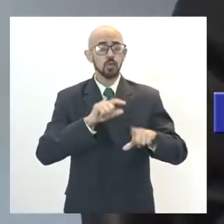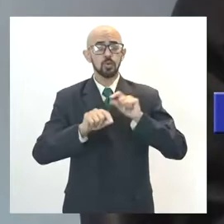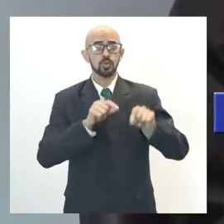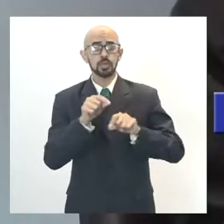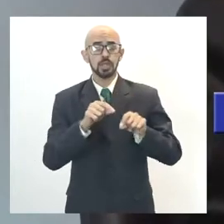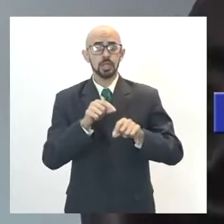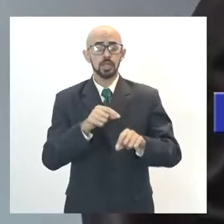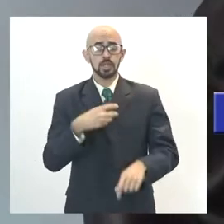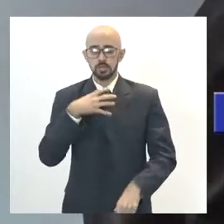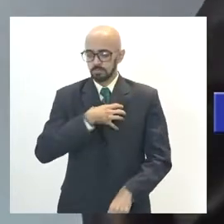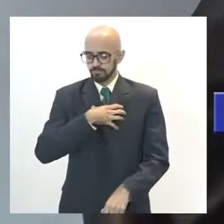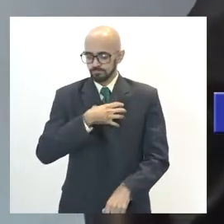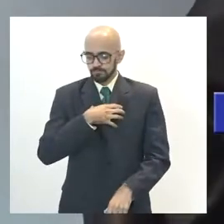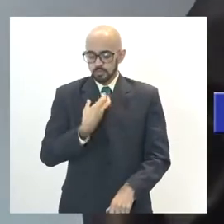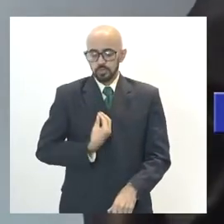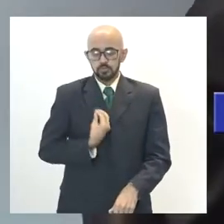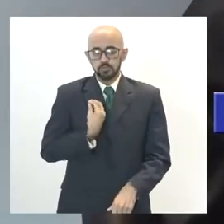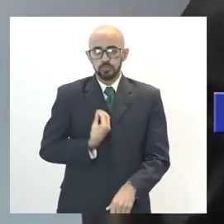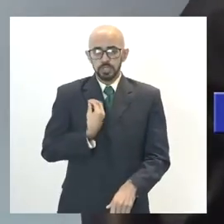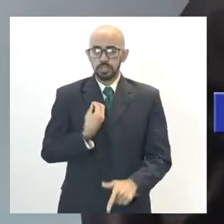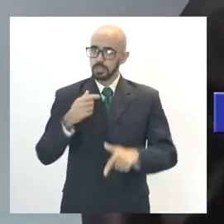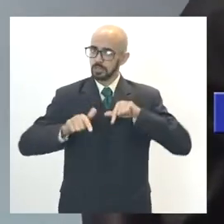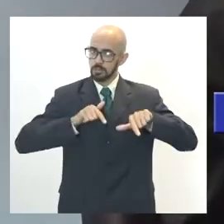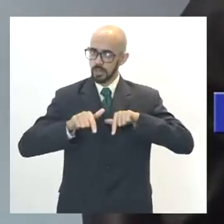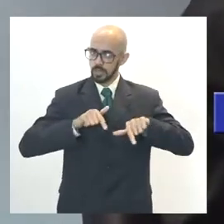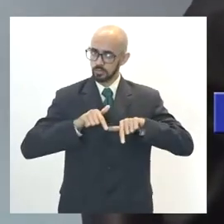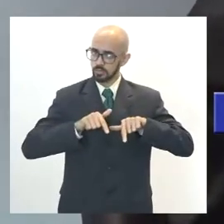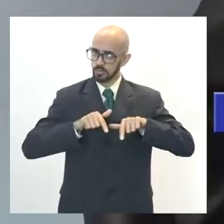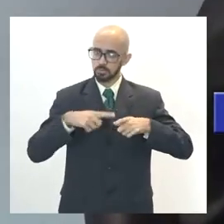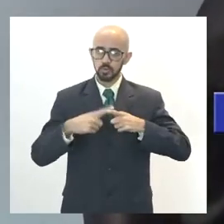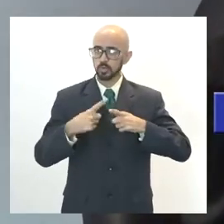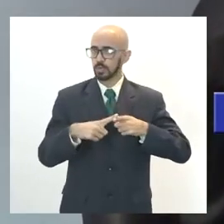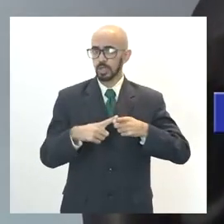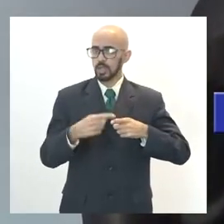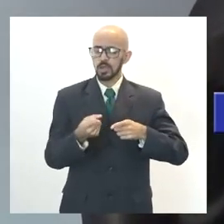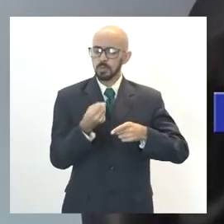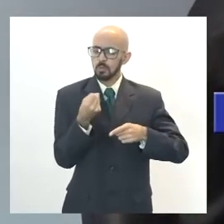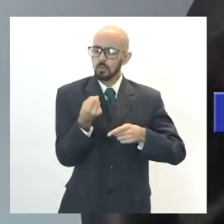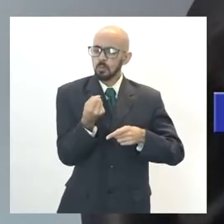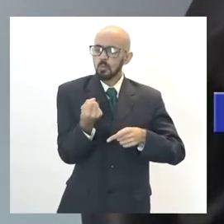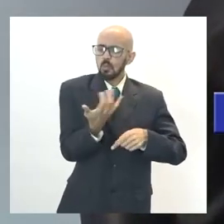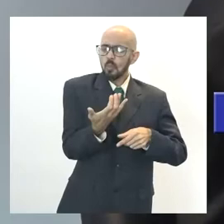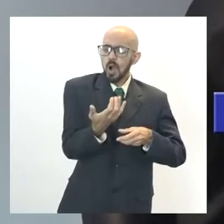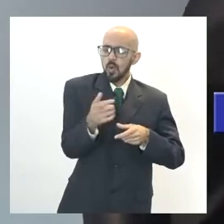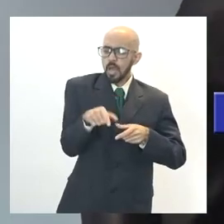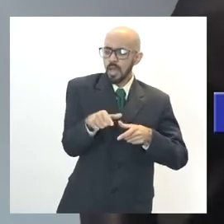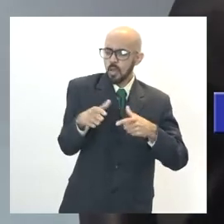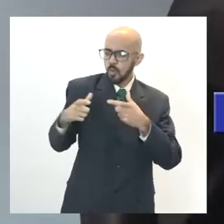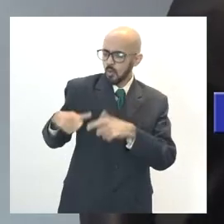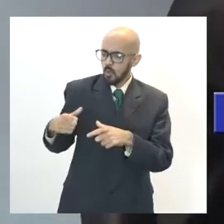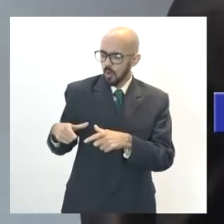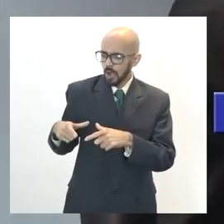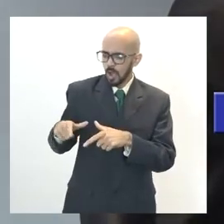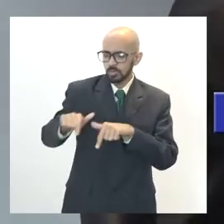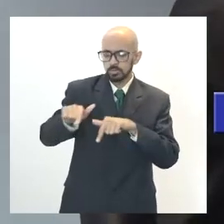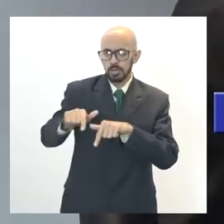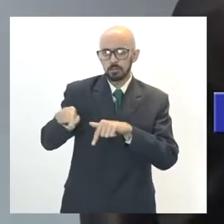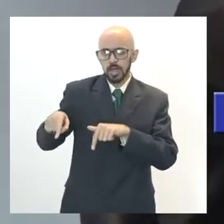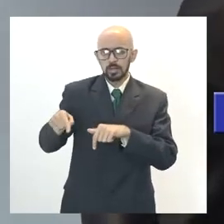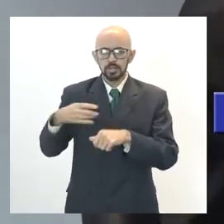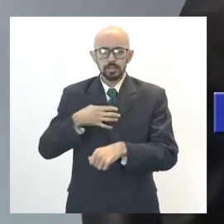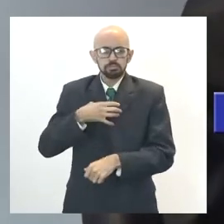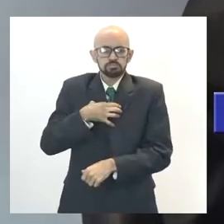Quais são as condições de trabalho oferecidas ao servidor público em sua maioria